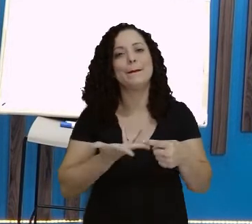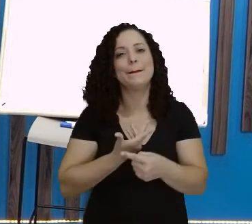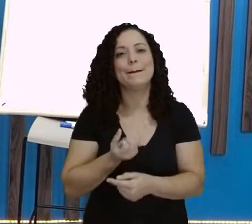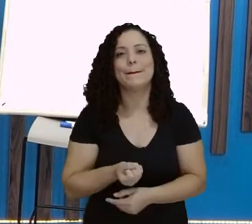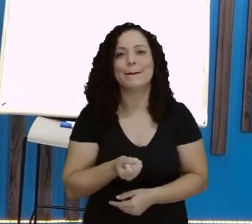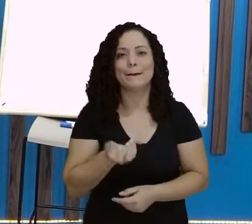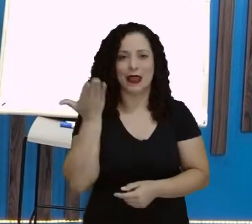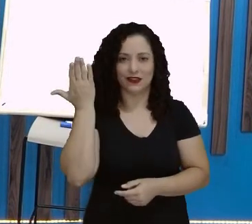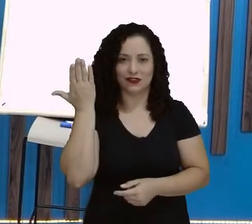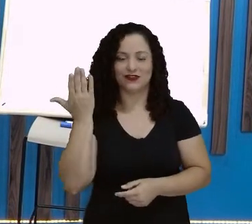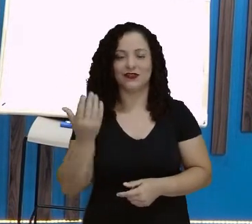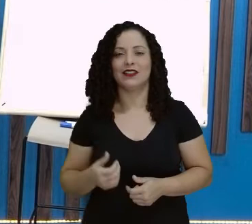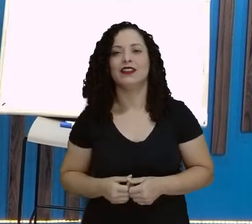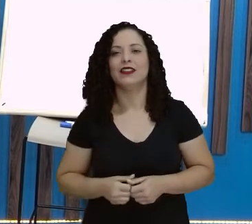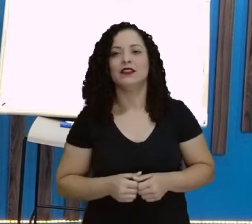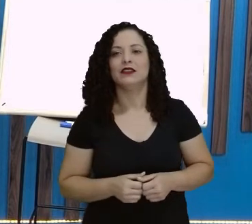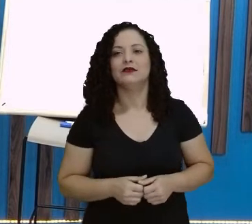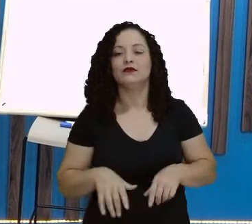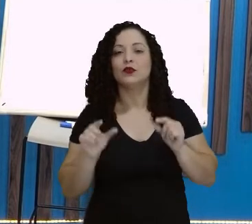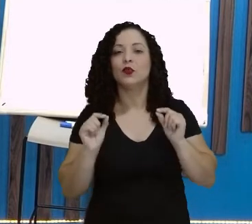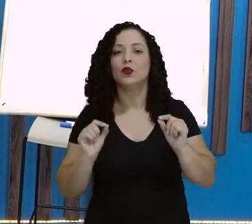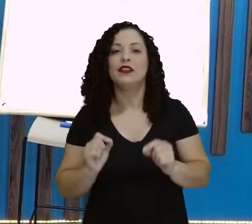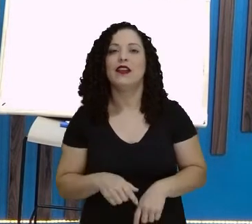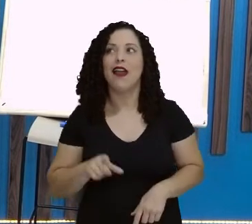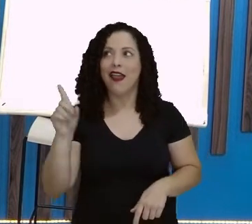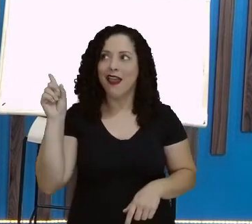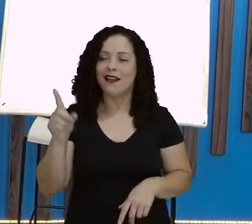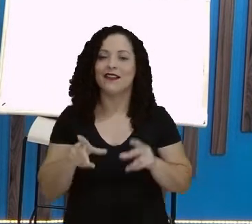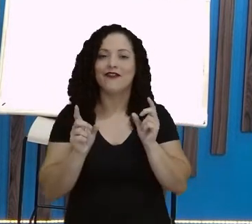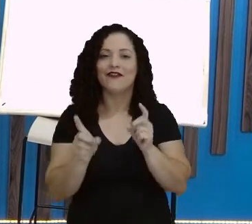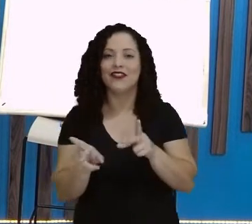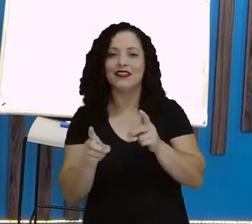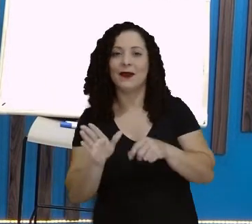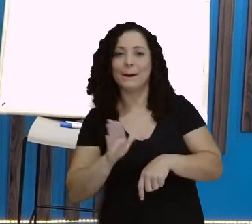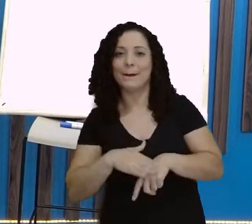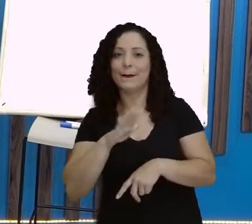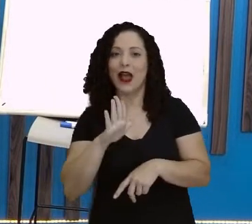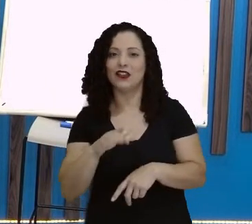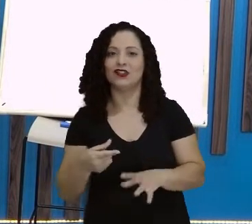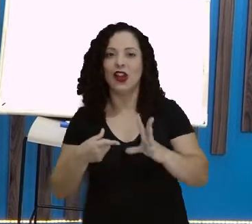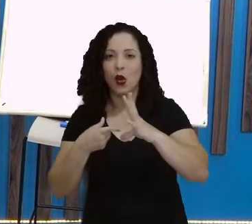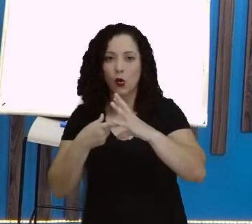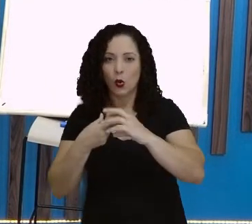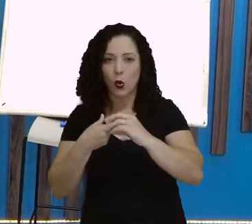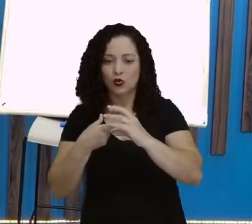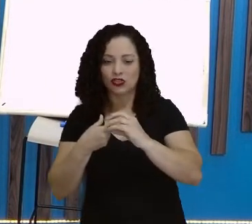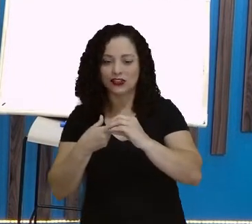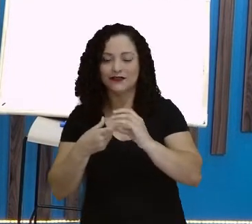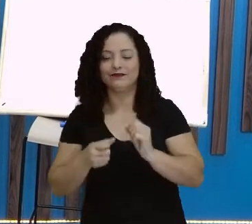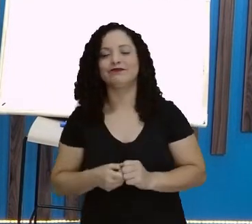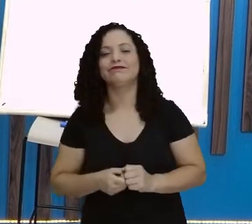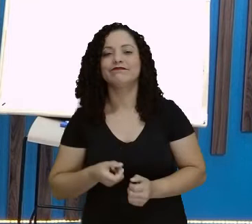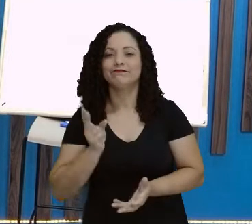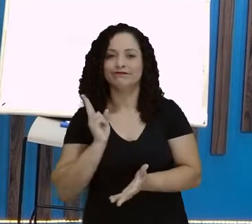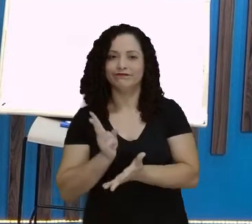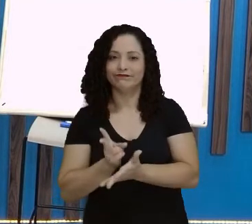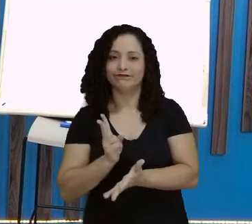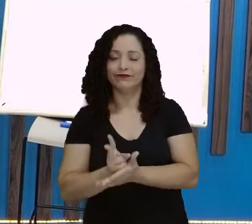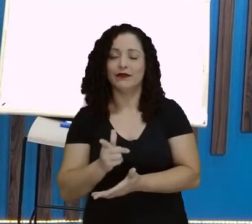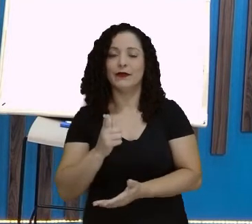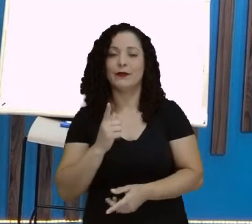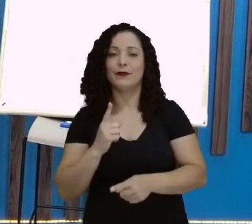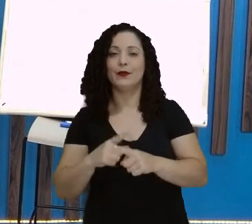consegue descobrir que o que ela vende mais são as coxinhas. Porque